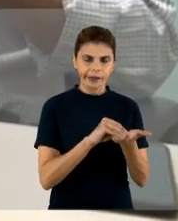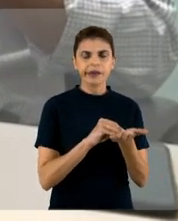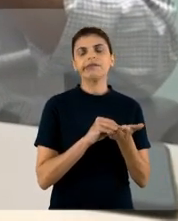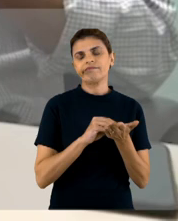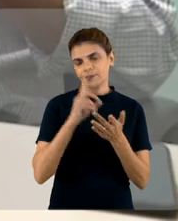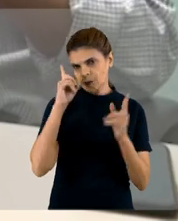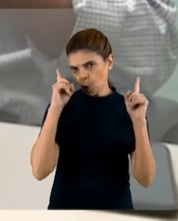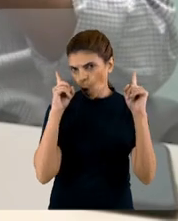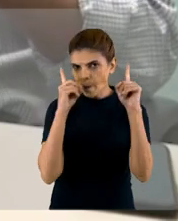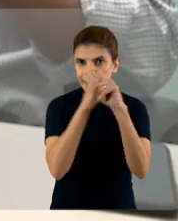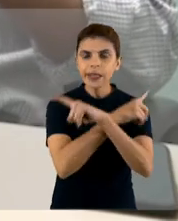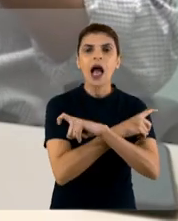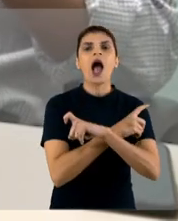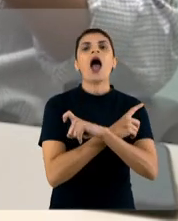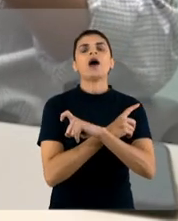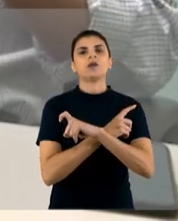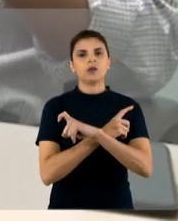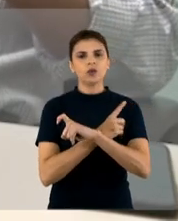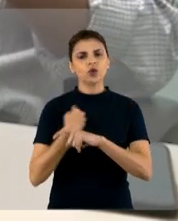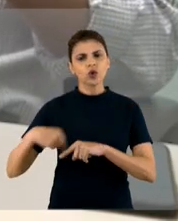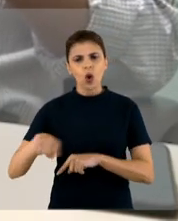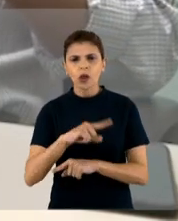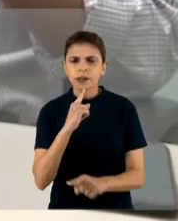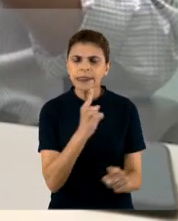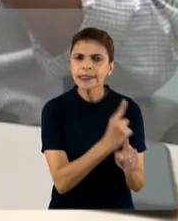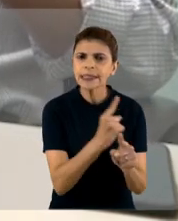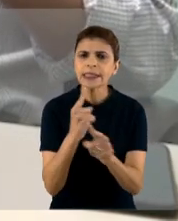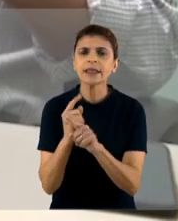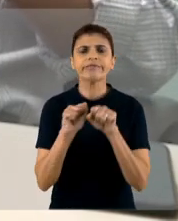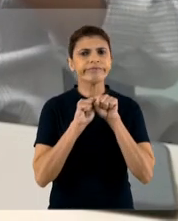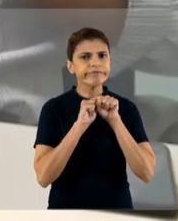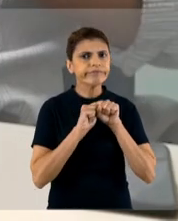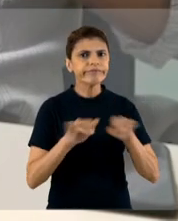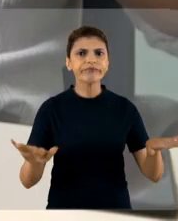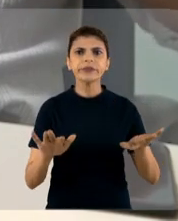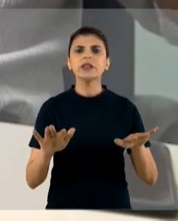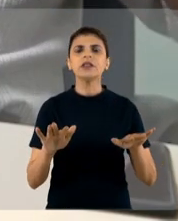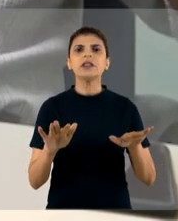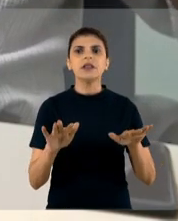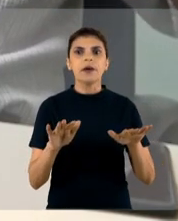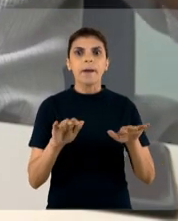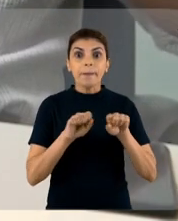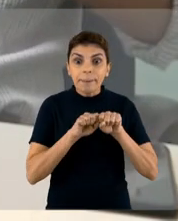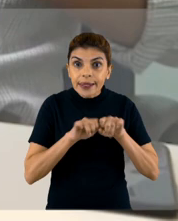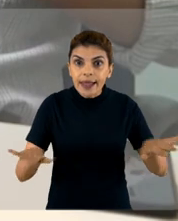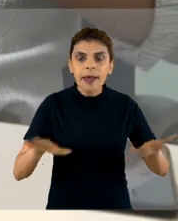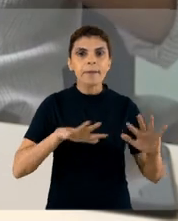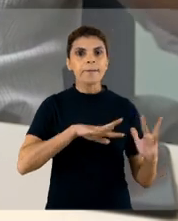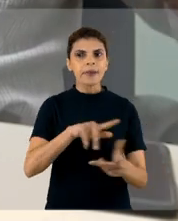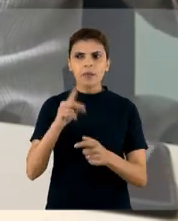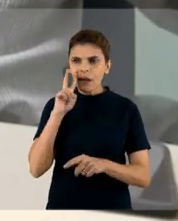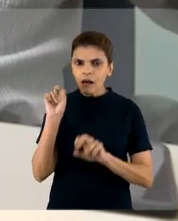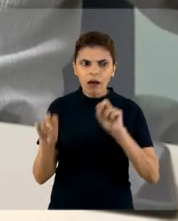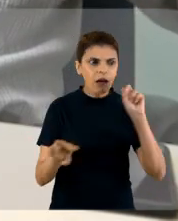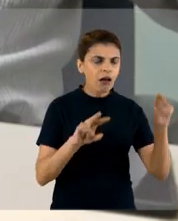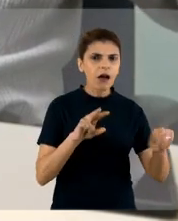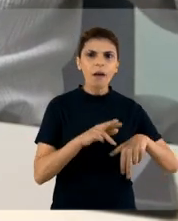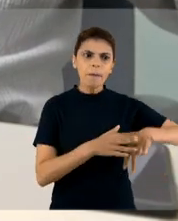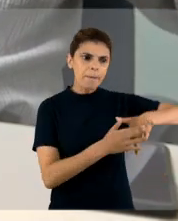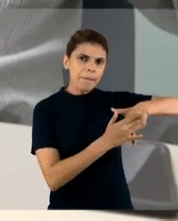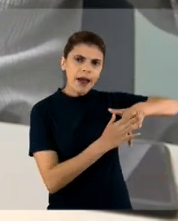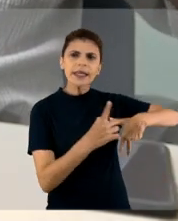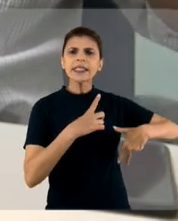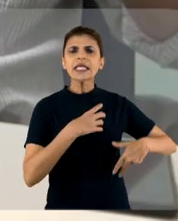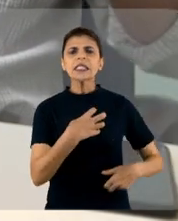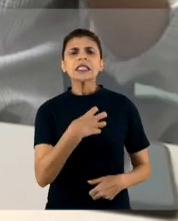complicado né a gente eh eh eh identifica o risco de uma epidemia quando a gente vê a base da quando a gente vê o número de pacientes eh